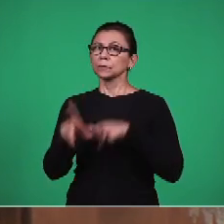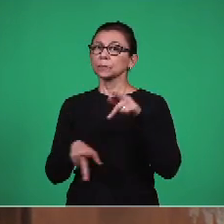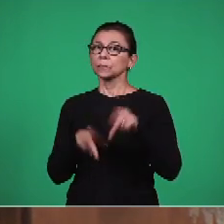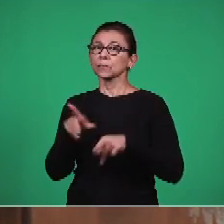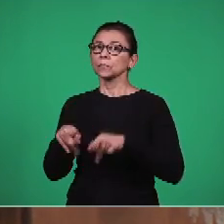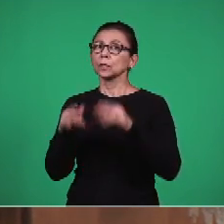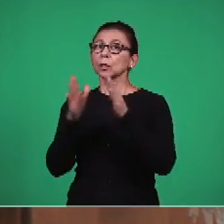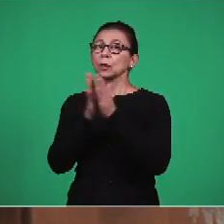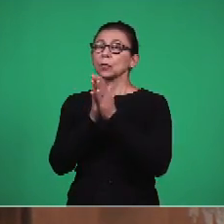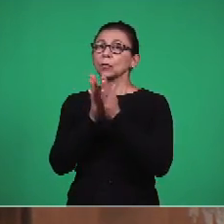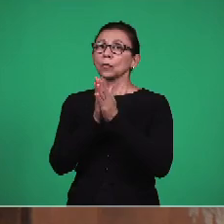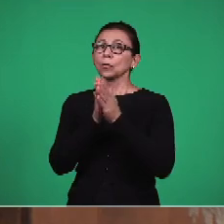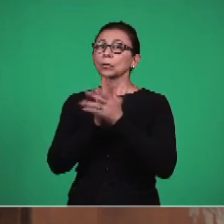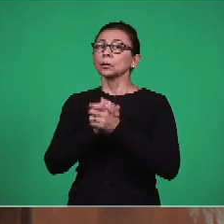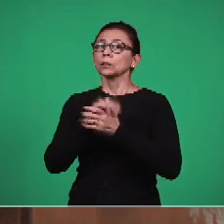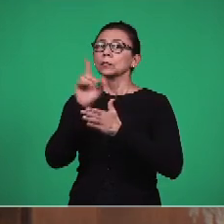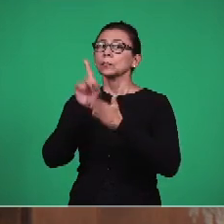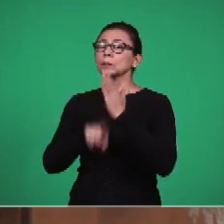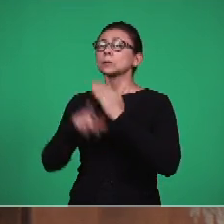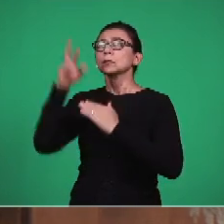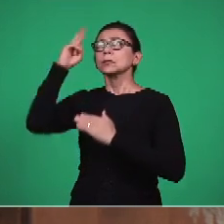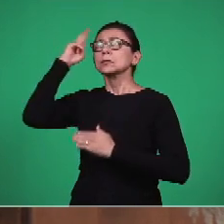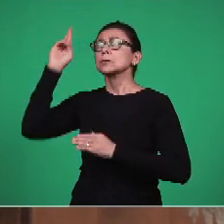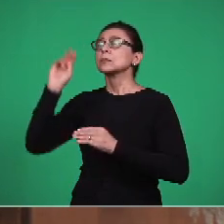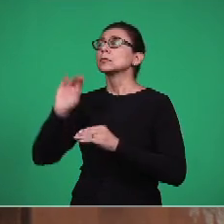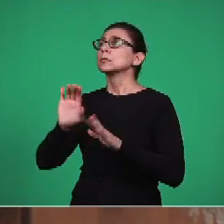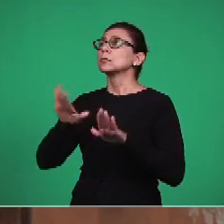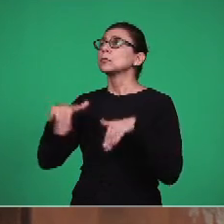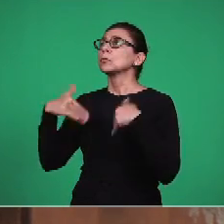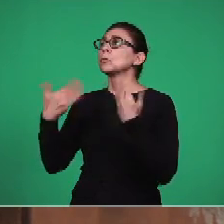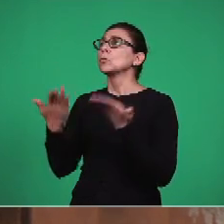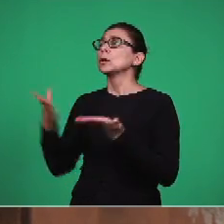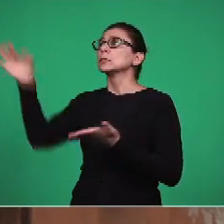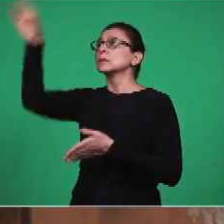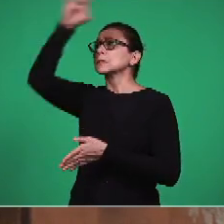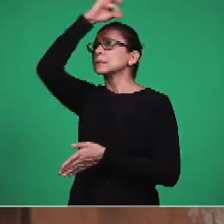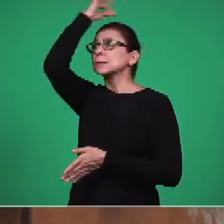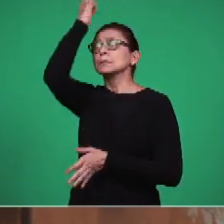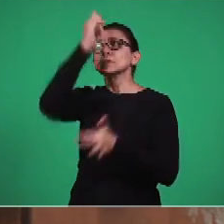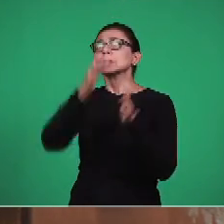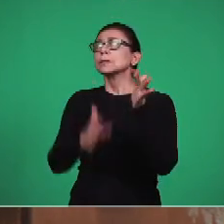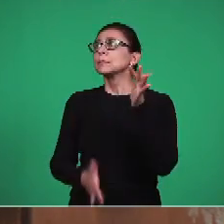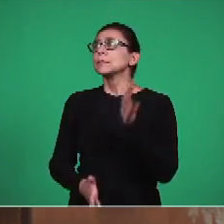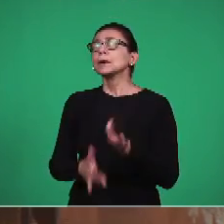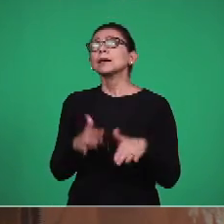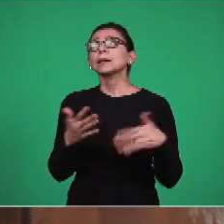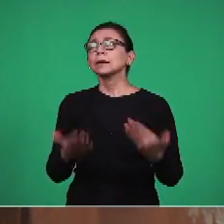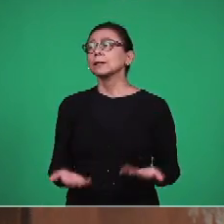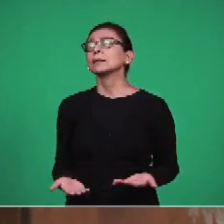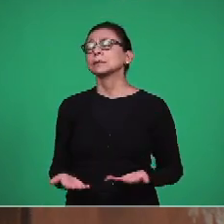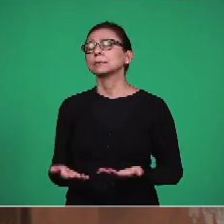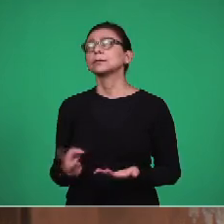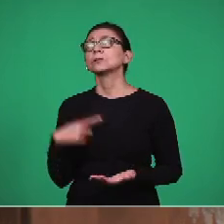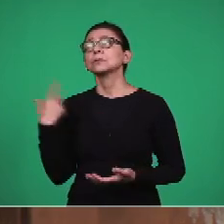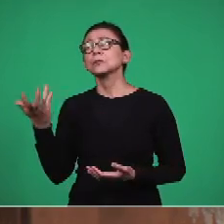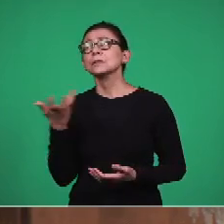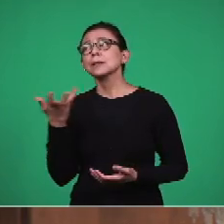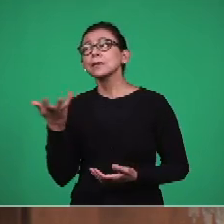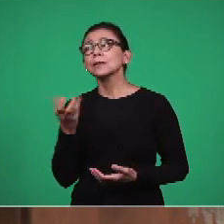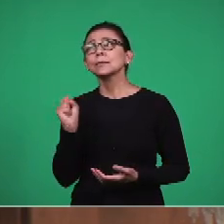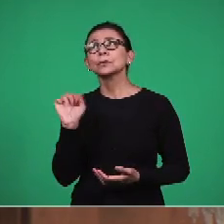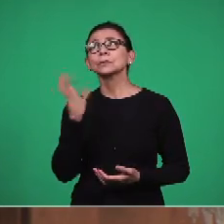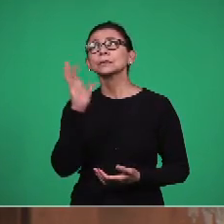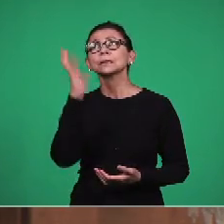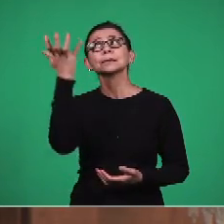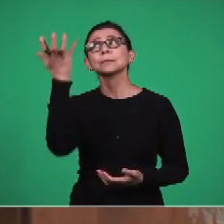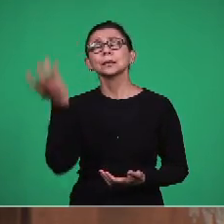que o Senhor vai derramar o teu Espírito? Nós estamos precisando disso. Nós queremos isso. Os acontecimentos estão aí.